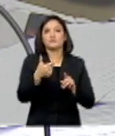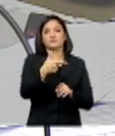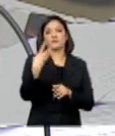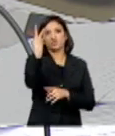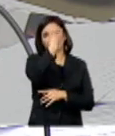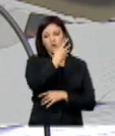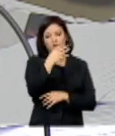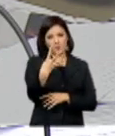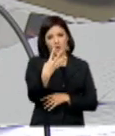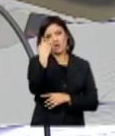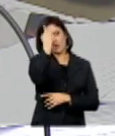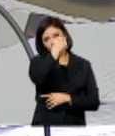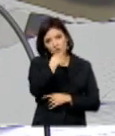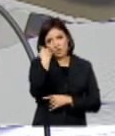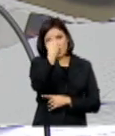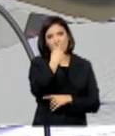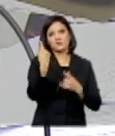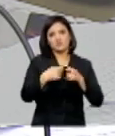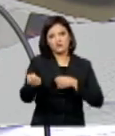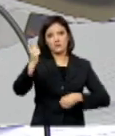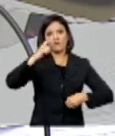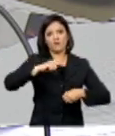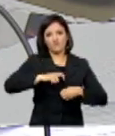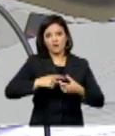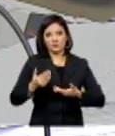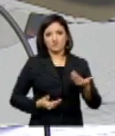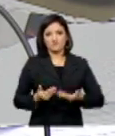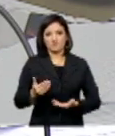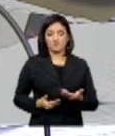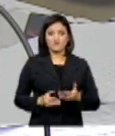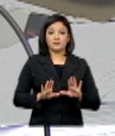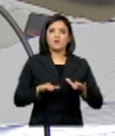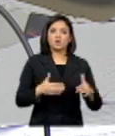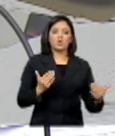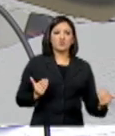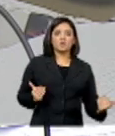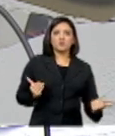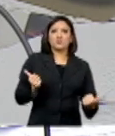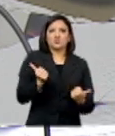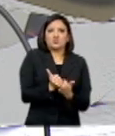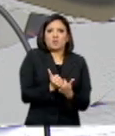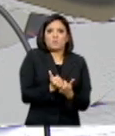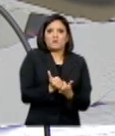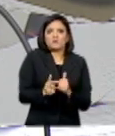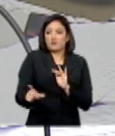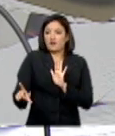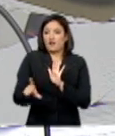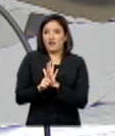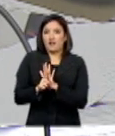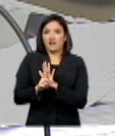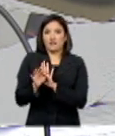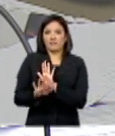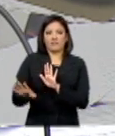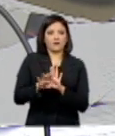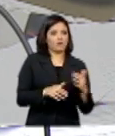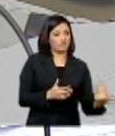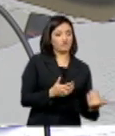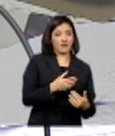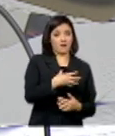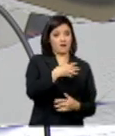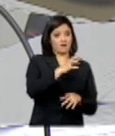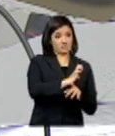ser restabelecido ou seja substituiu totalmente a legislação federal não